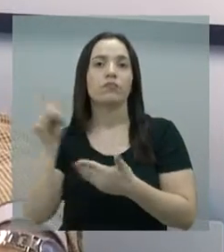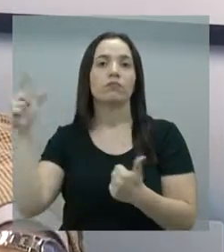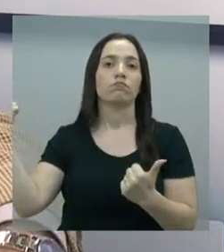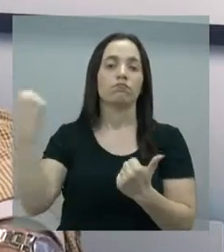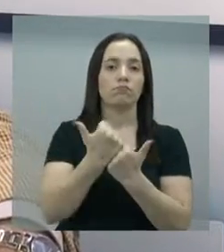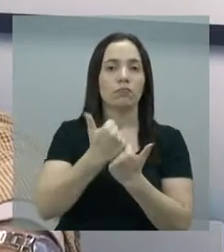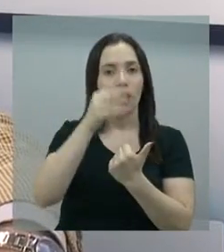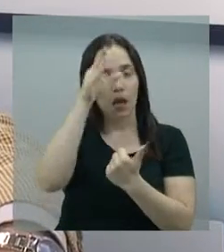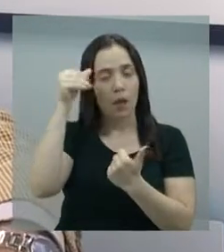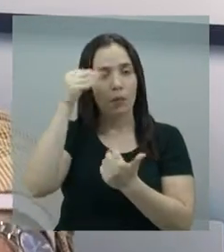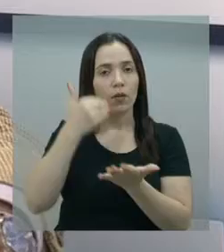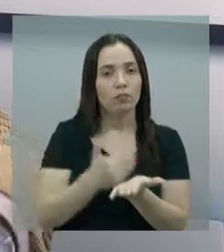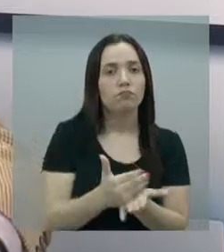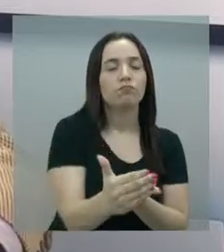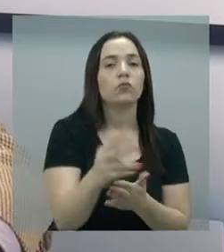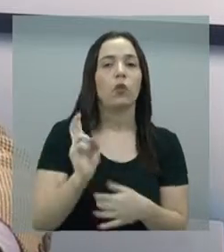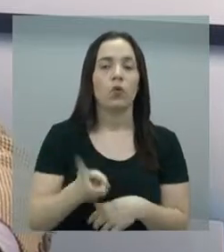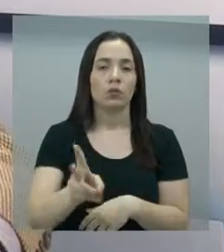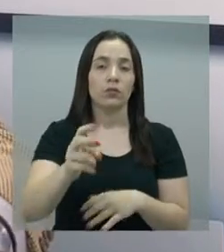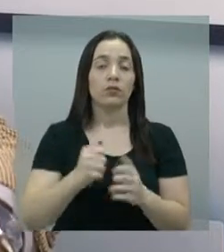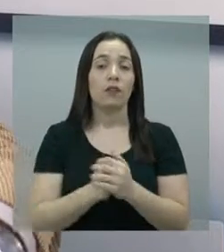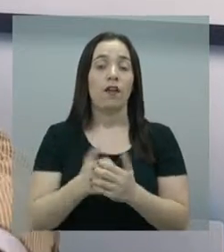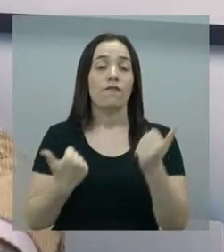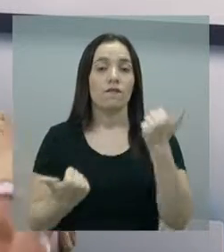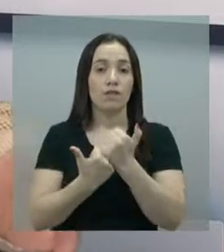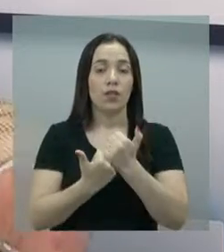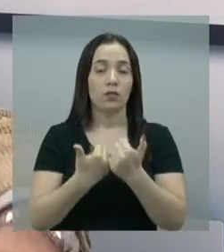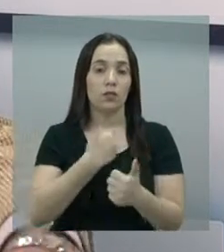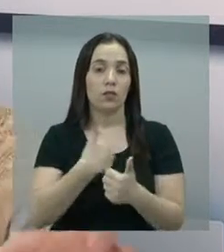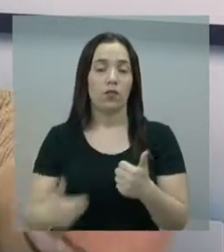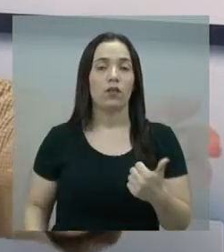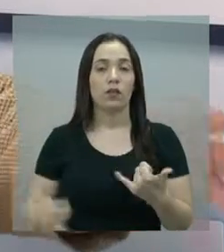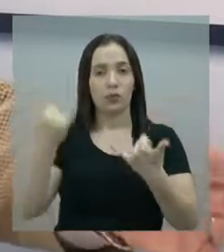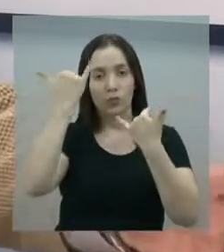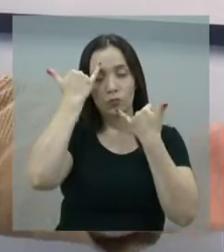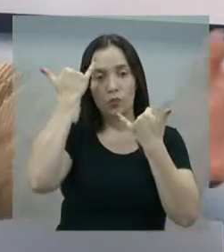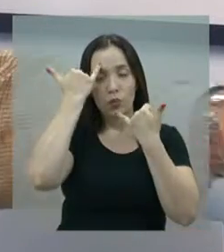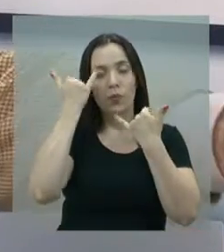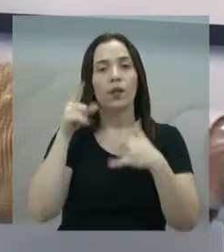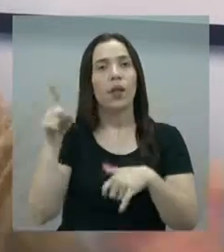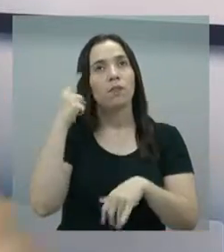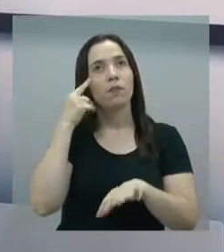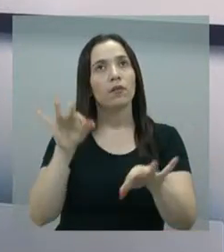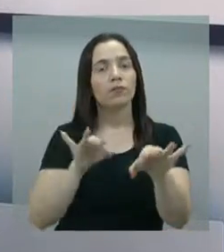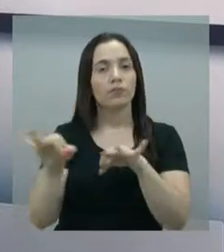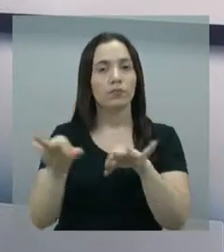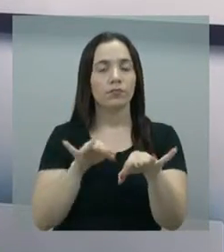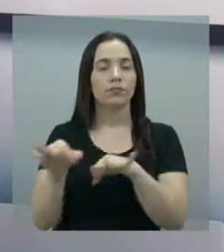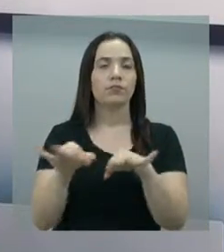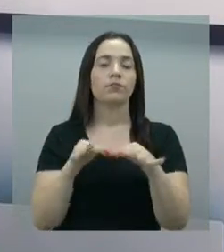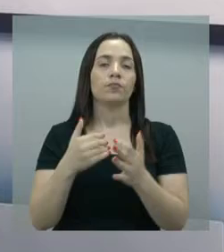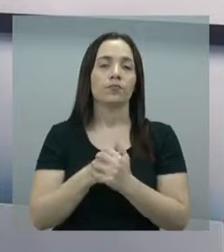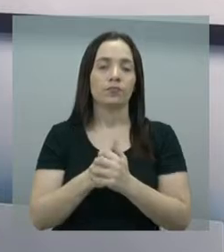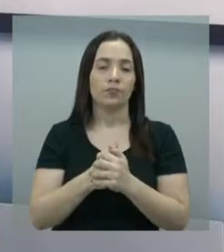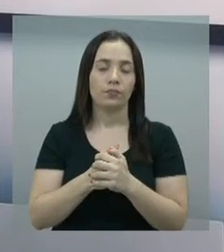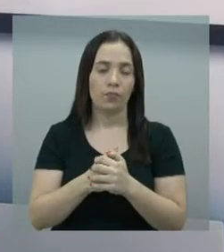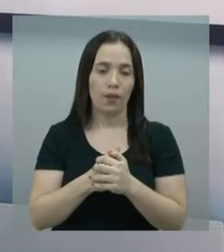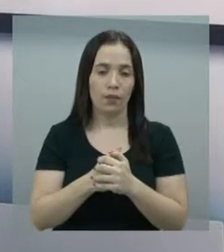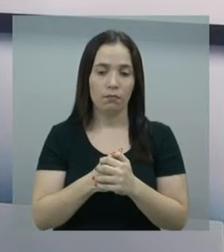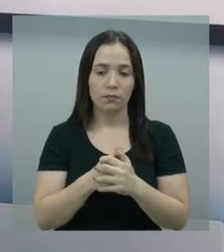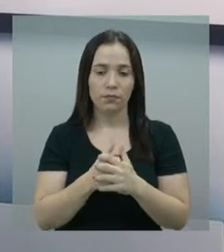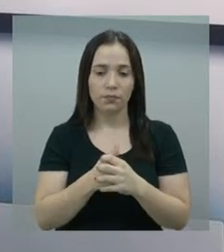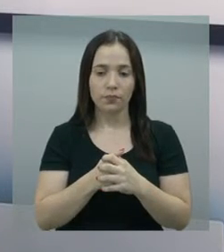sua vice-governadora foi quem pensou, planejou esse processo no início, né?